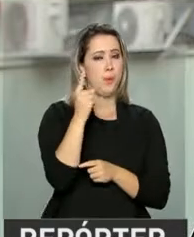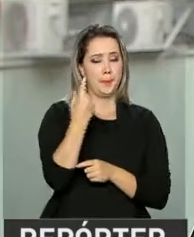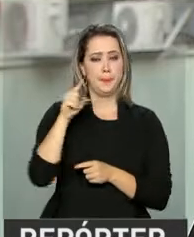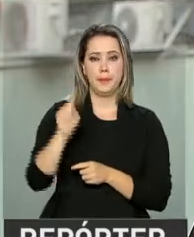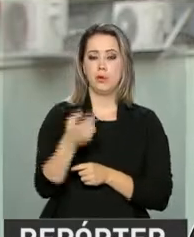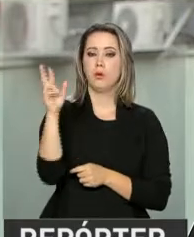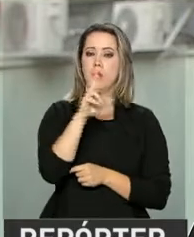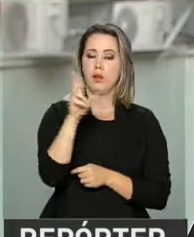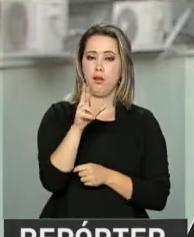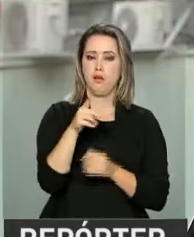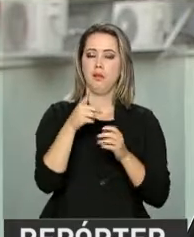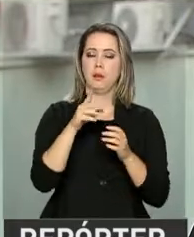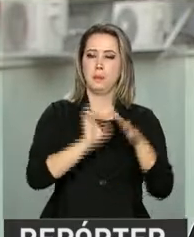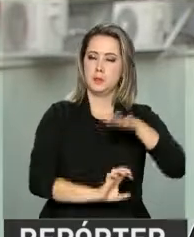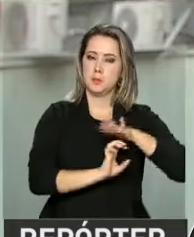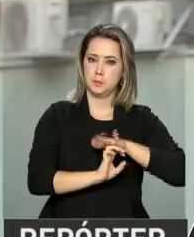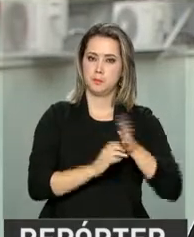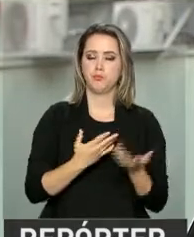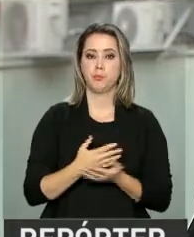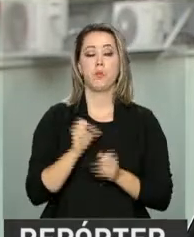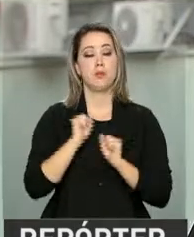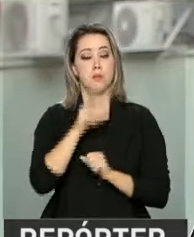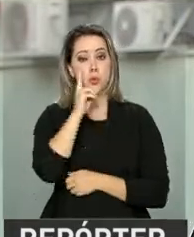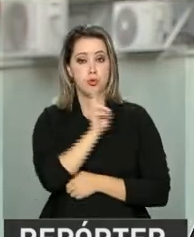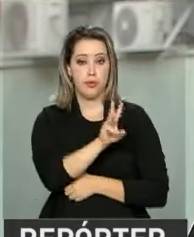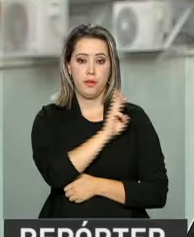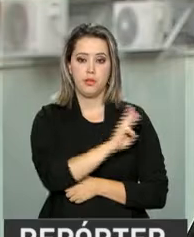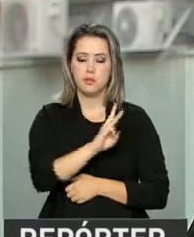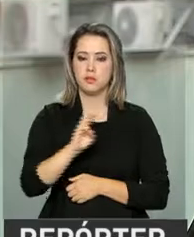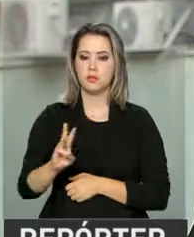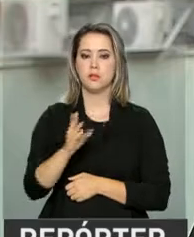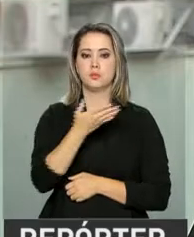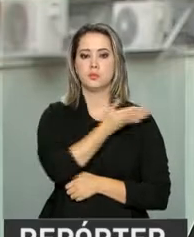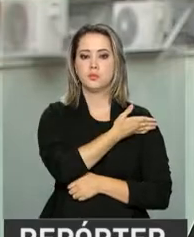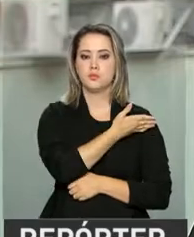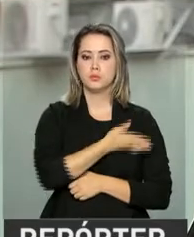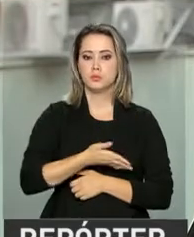pessoas jurídicas o endereço da receita federal na internet é